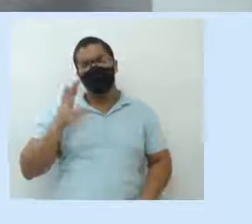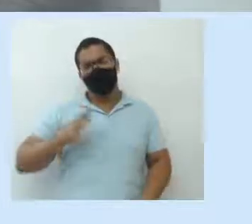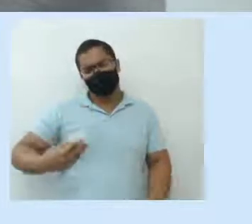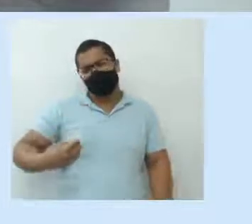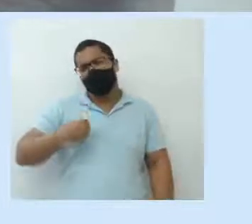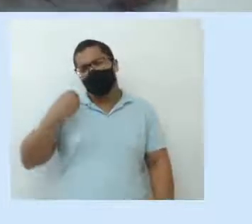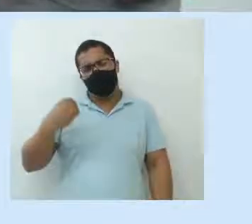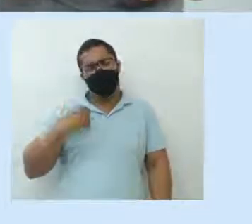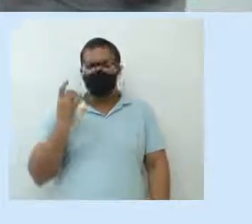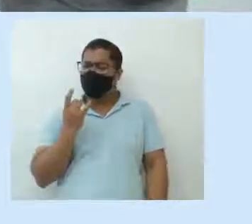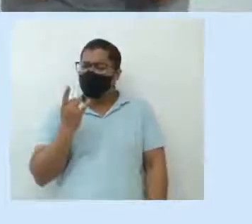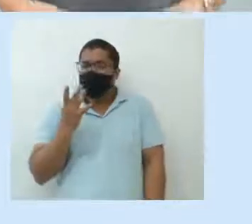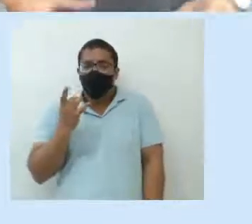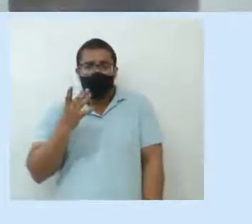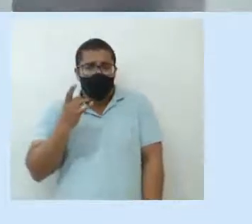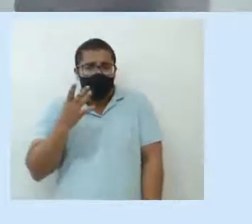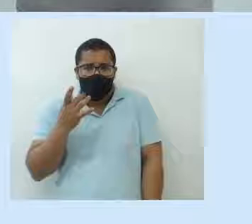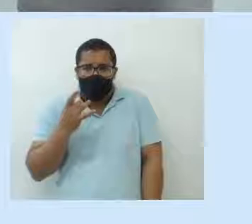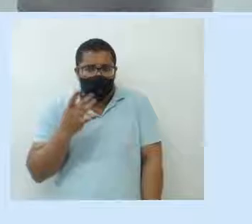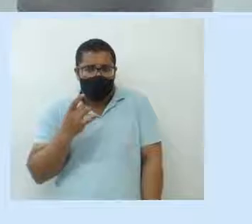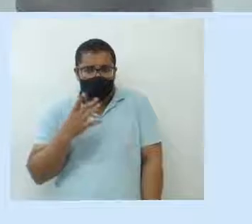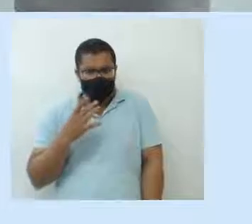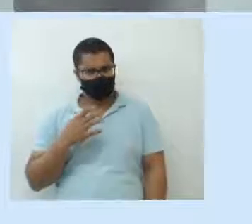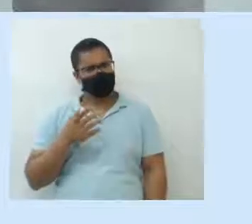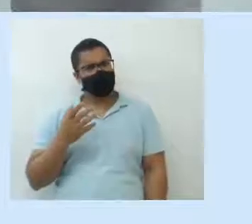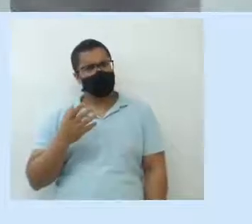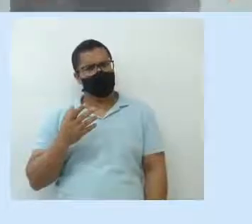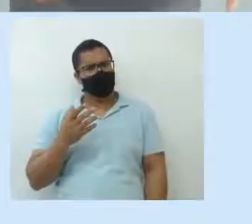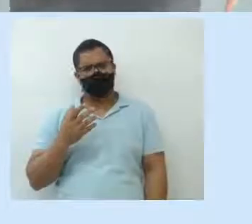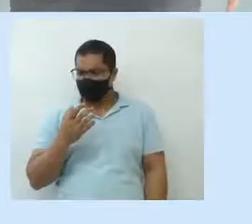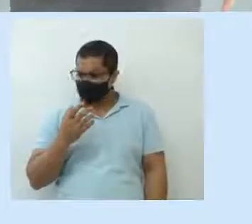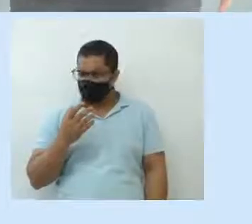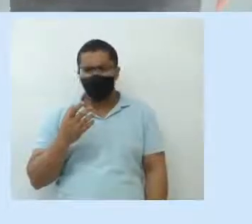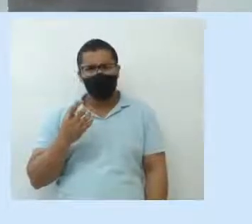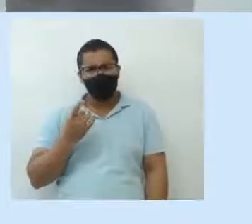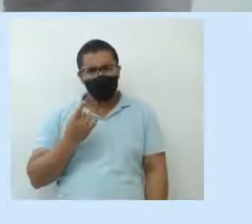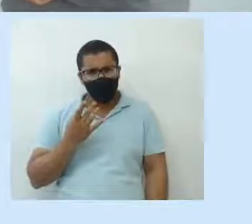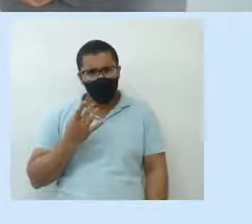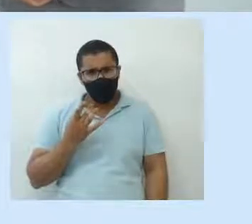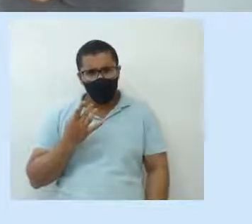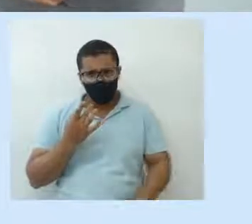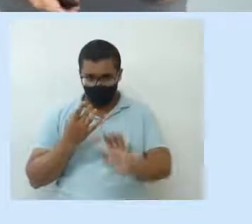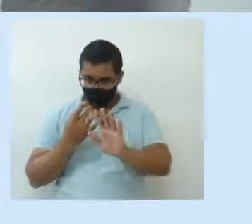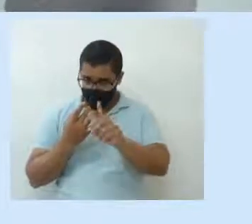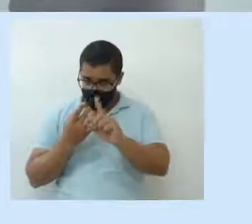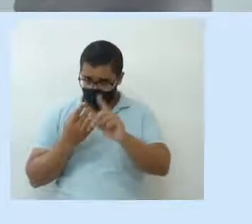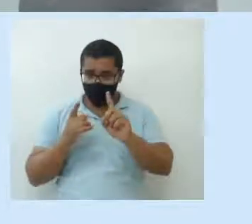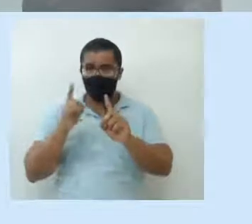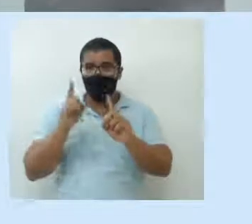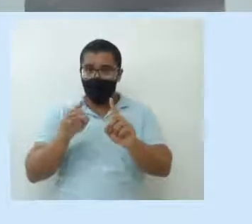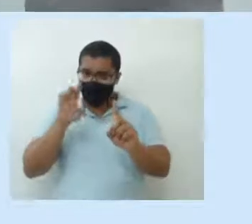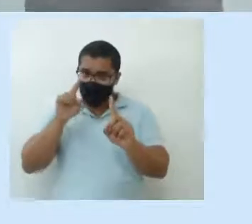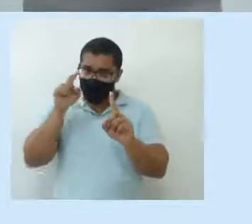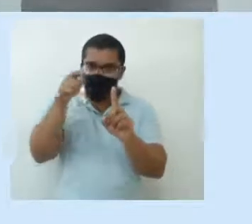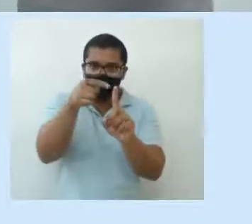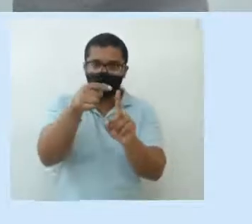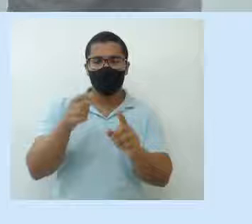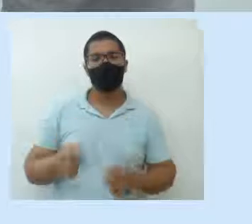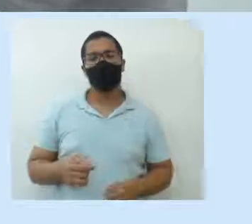existência independente. Então nós temos a questão que intencional, gravem bem. Ainda nós temos,